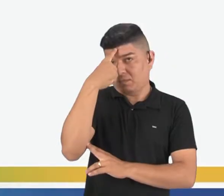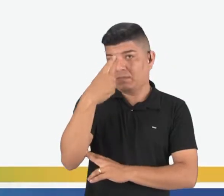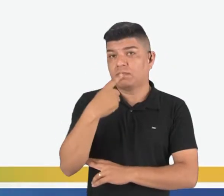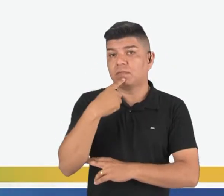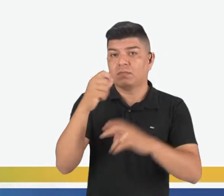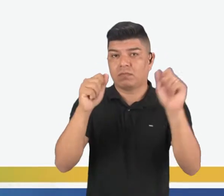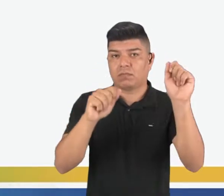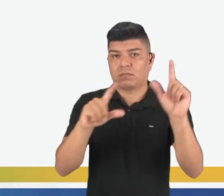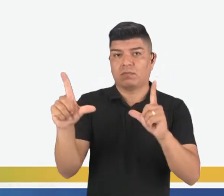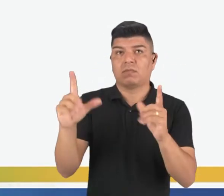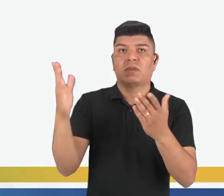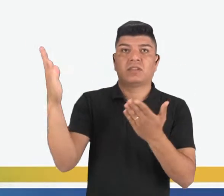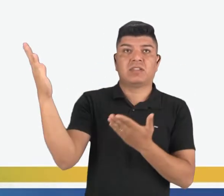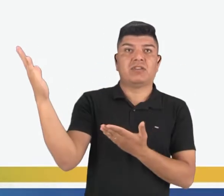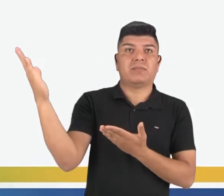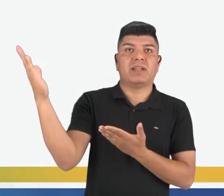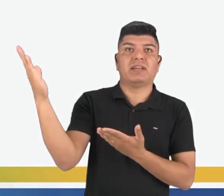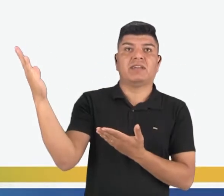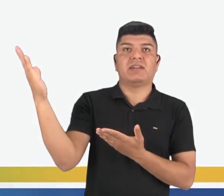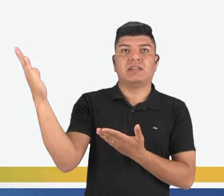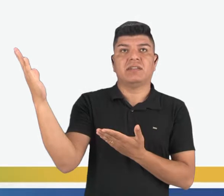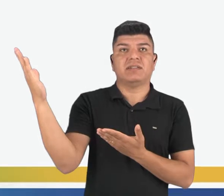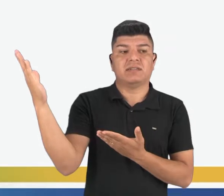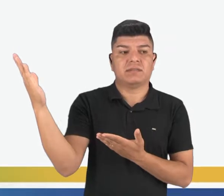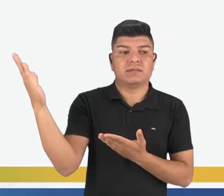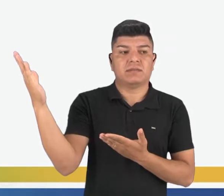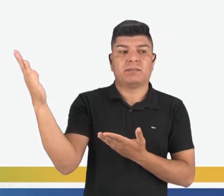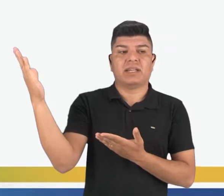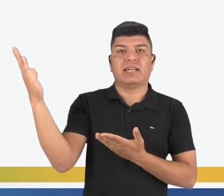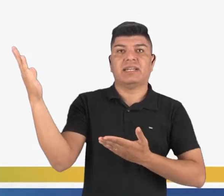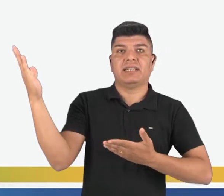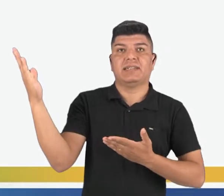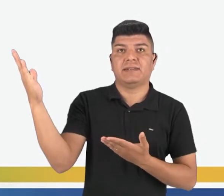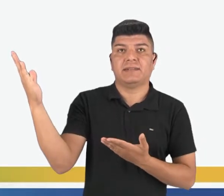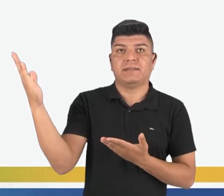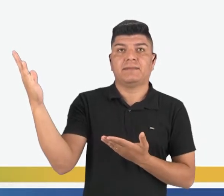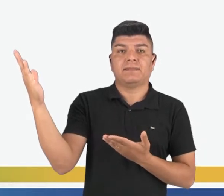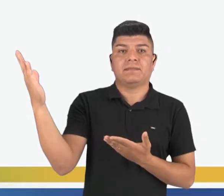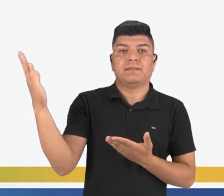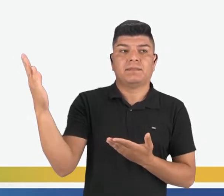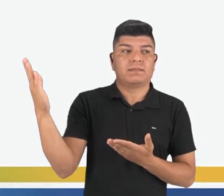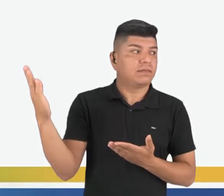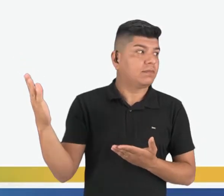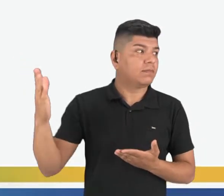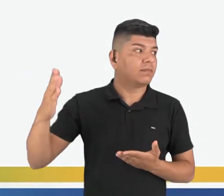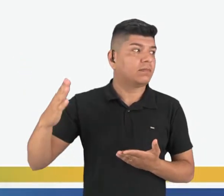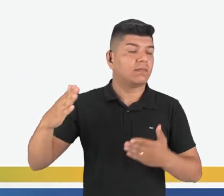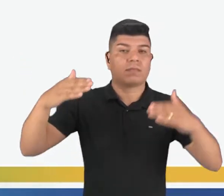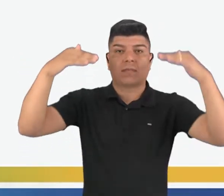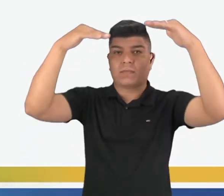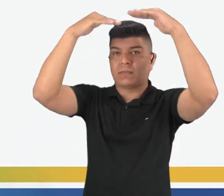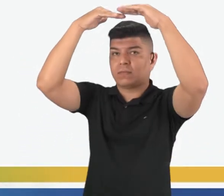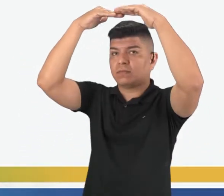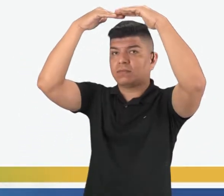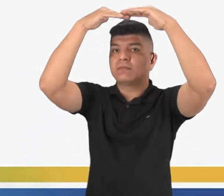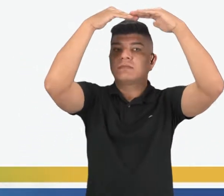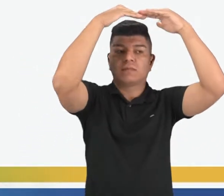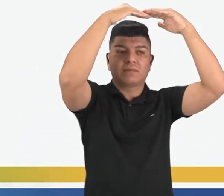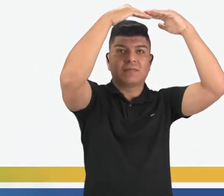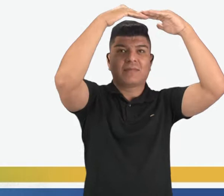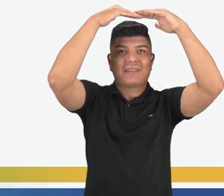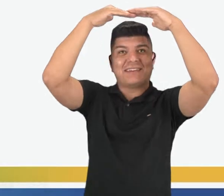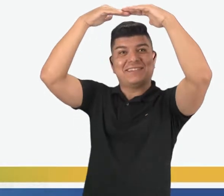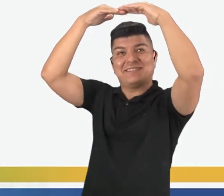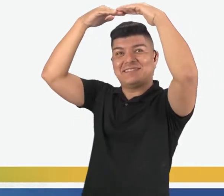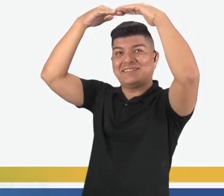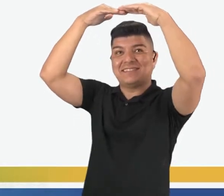imagem lindíssima o cenário, né, do balé Lago dos Cisnes, com a bela música de Tchaikovsky. E aqui